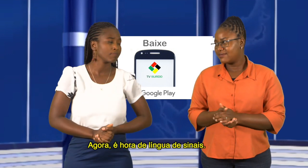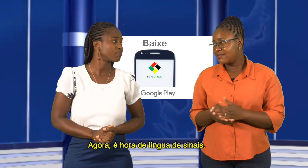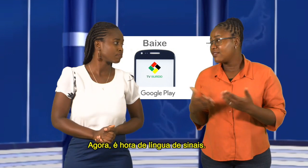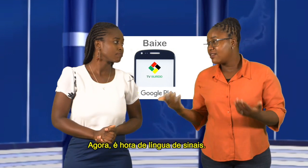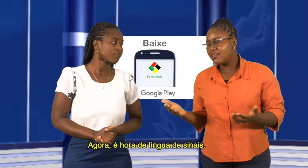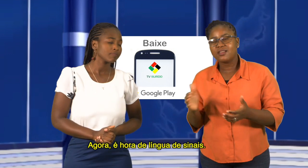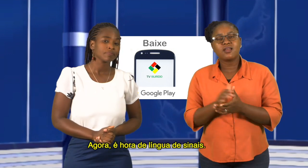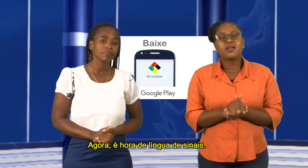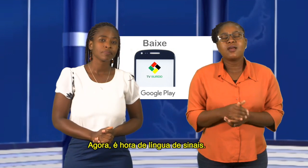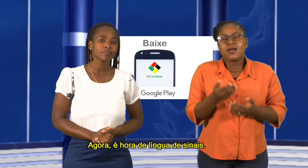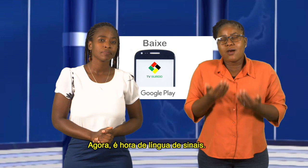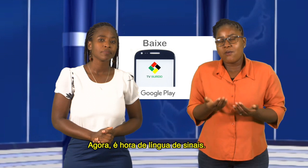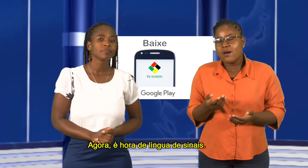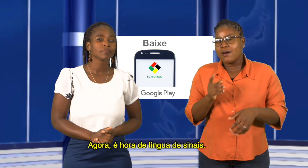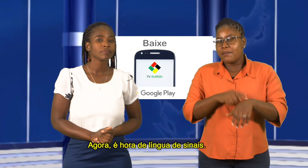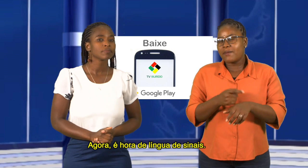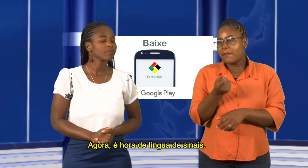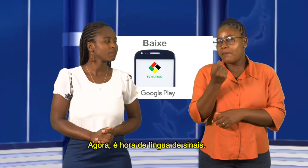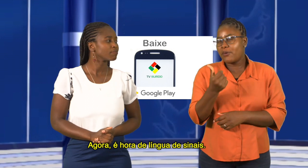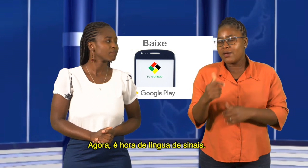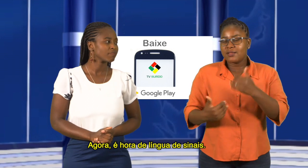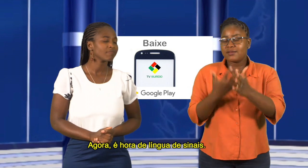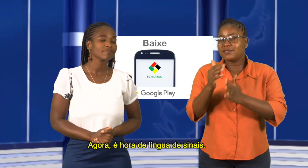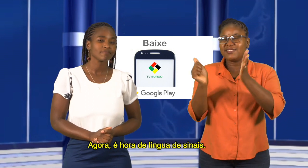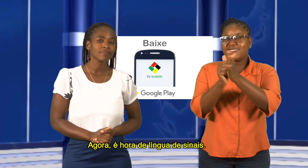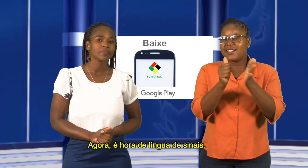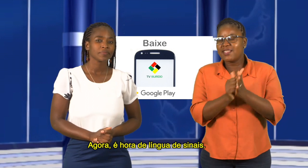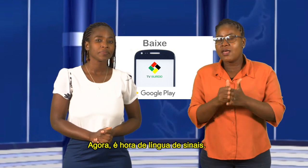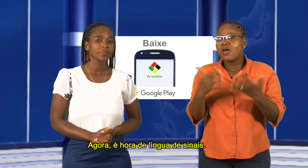Agora é hora de língua de sinais.